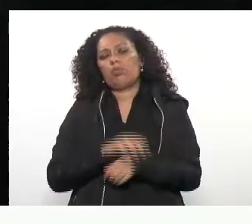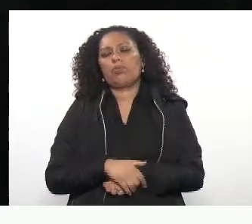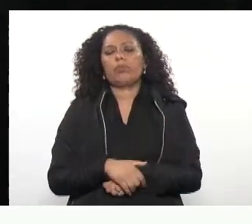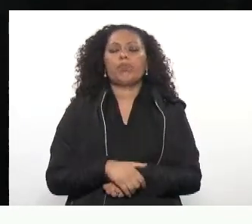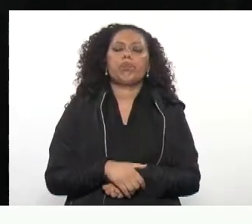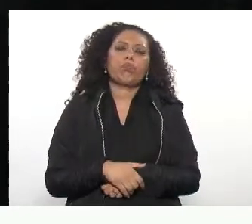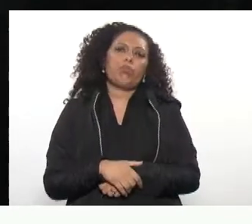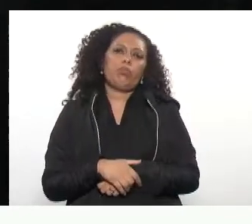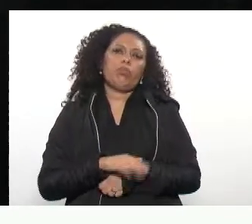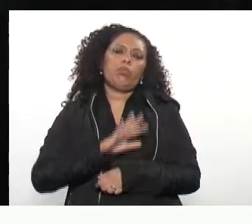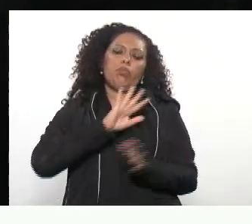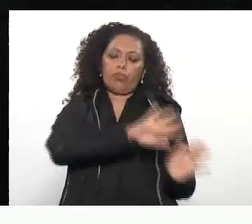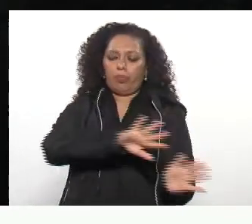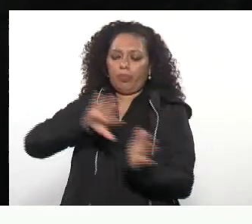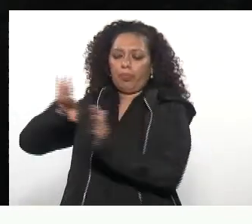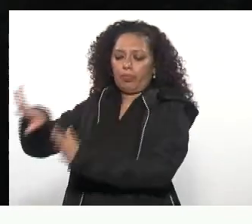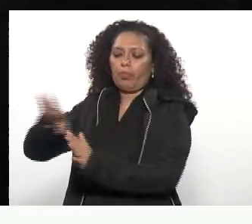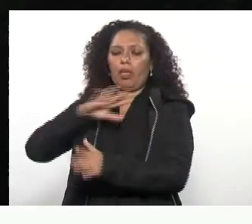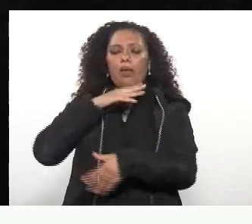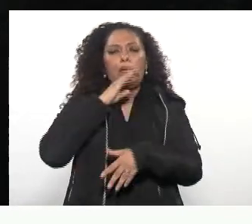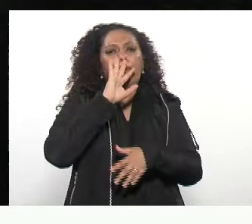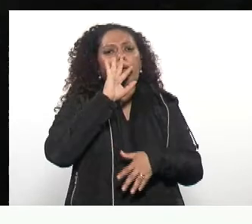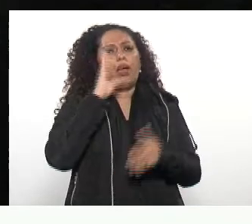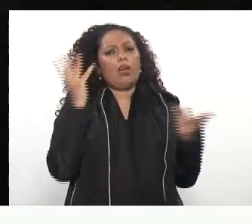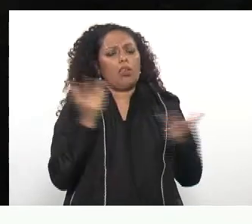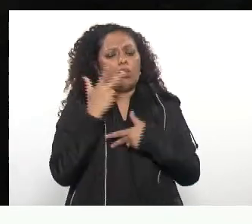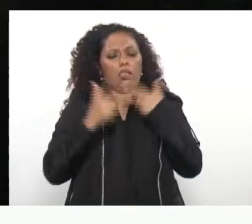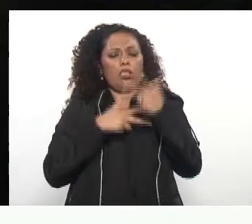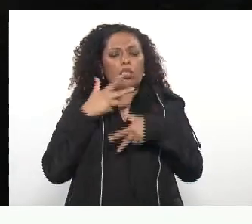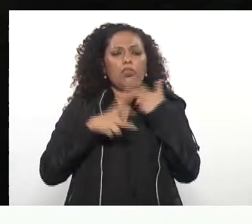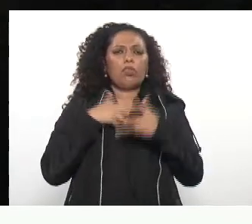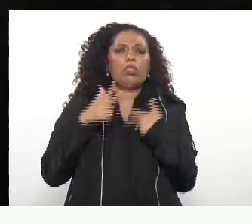E com relação à tarifa...